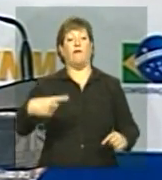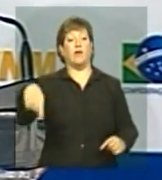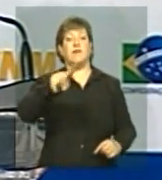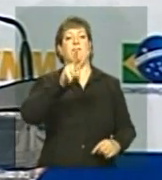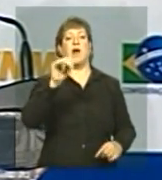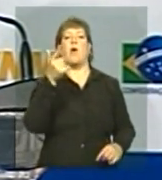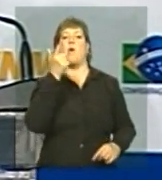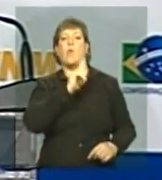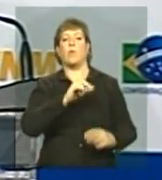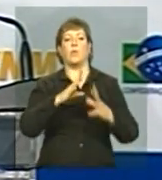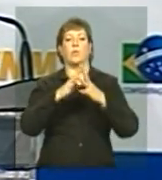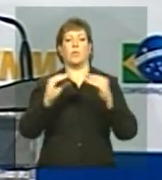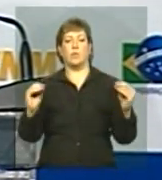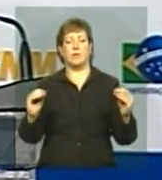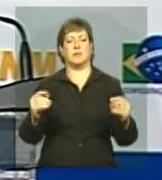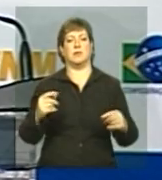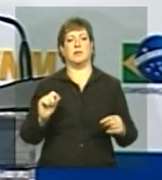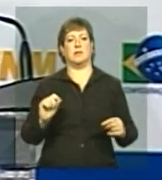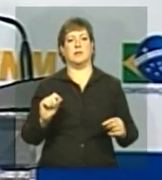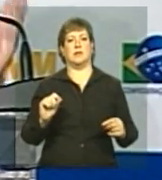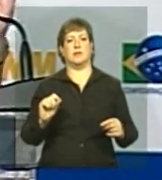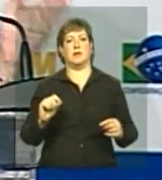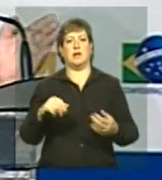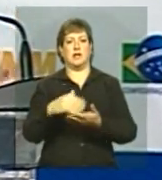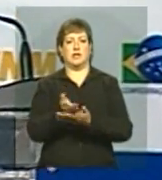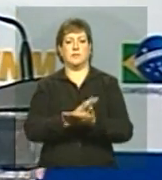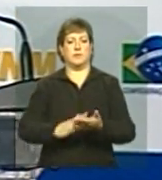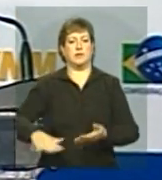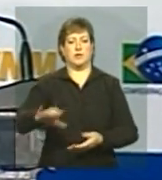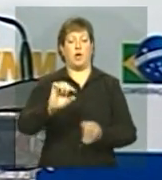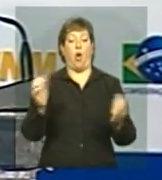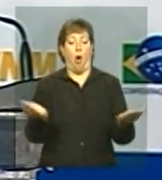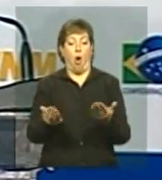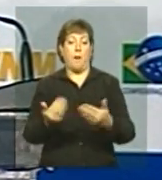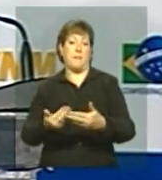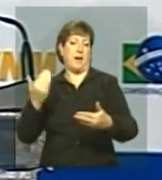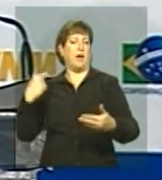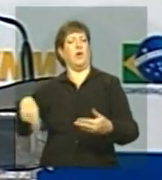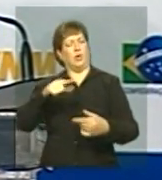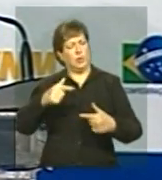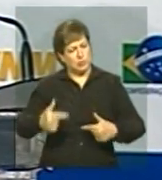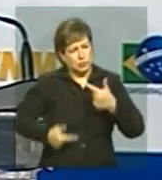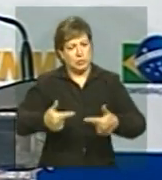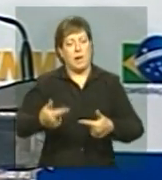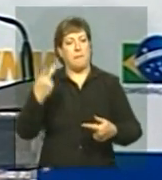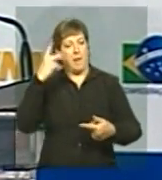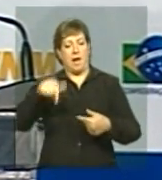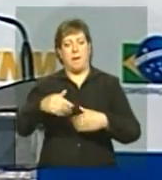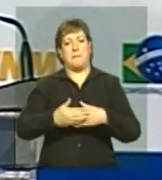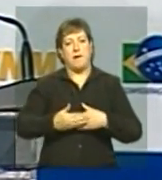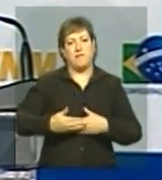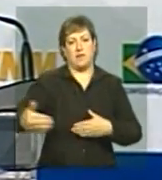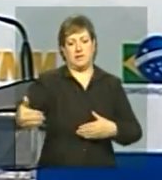resolver a distribuição de hoje para trás. Lutem pela distribuição de hoje para